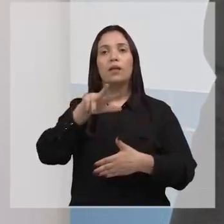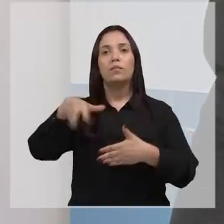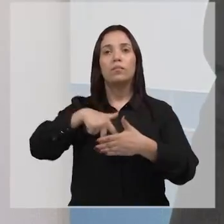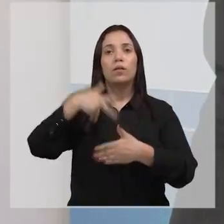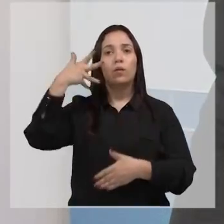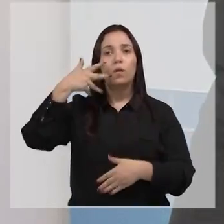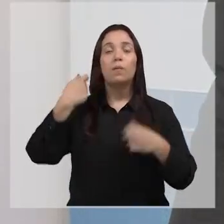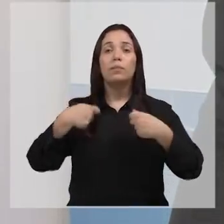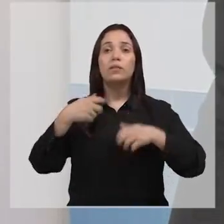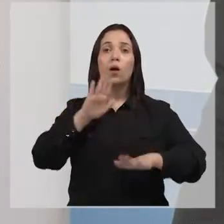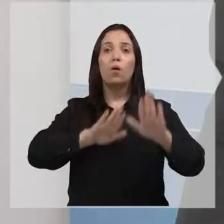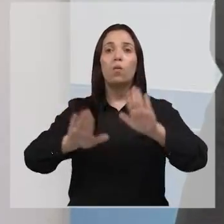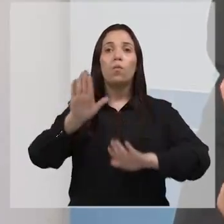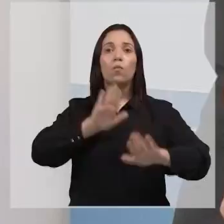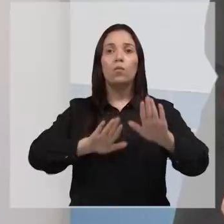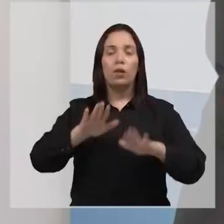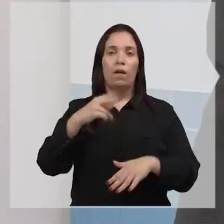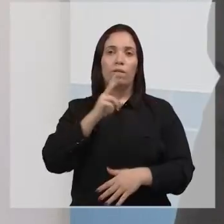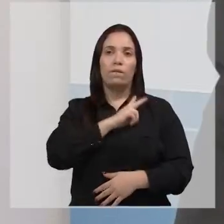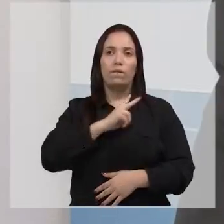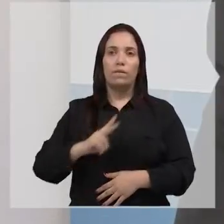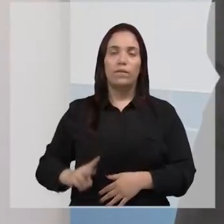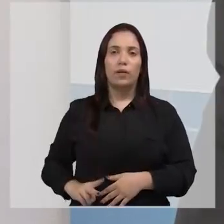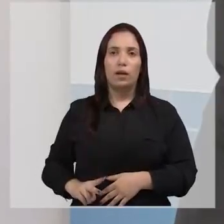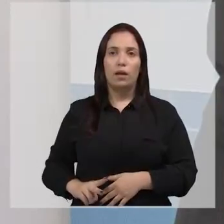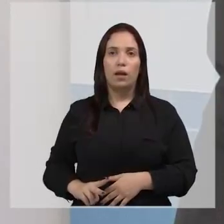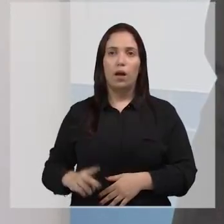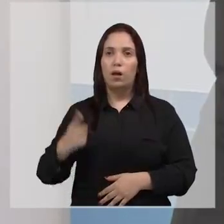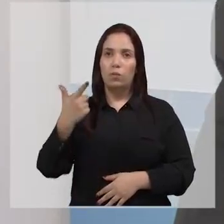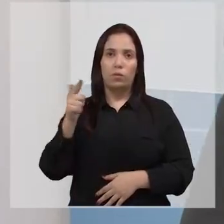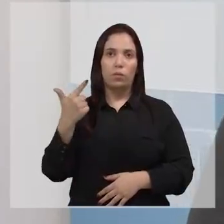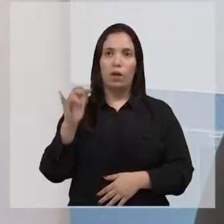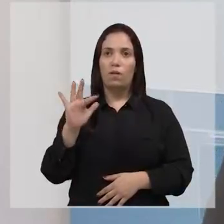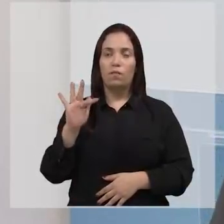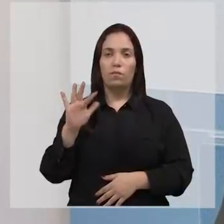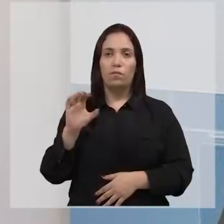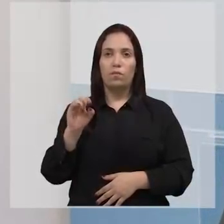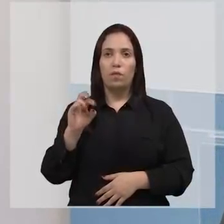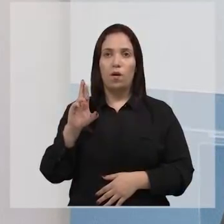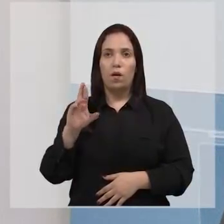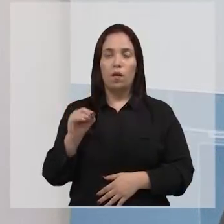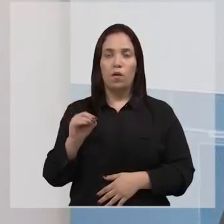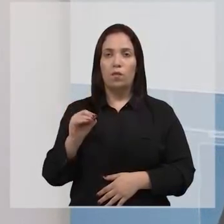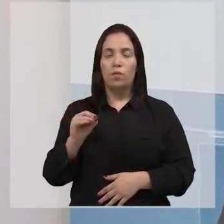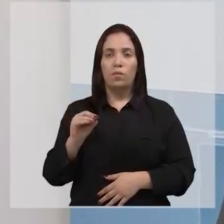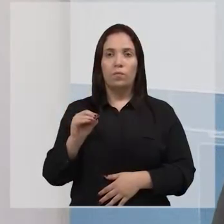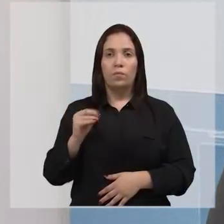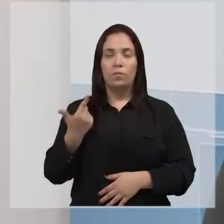casa. O vereador não tem, ele não tem fórum privilegiado, o vereador não tem também